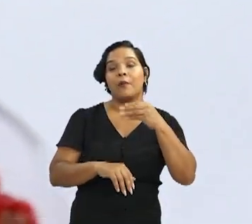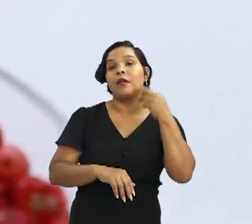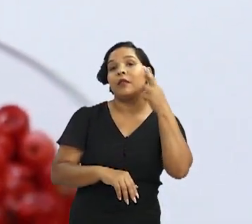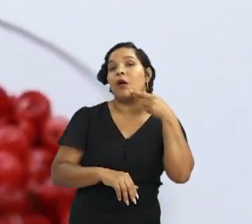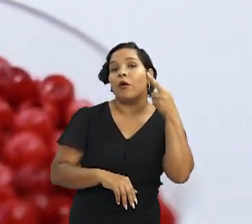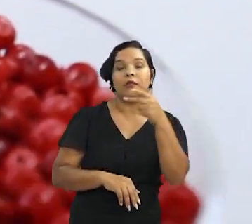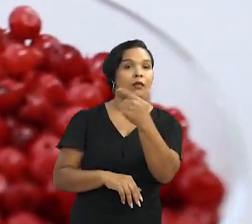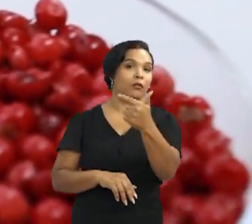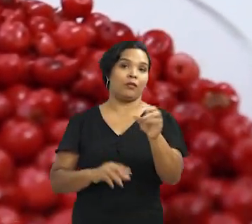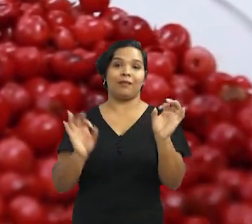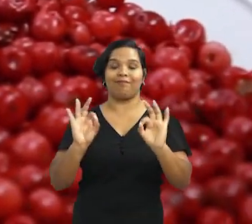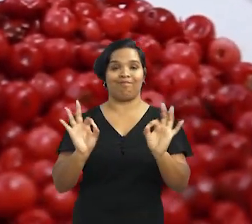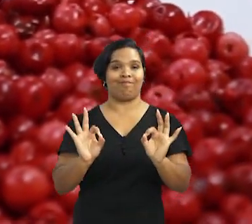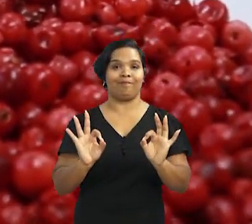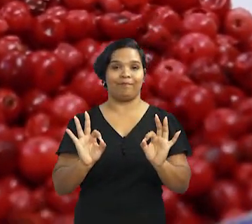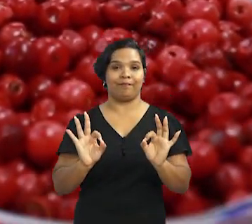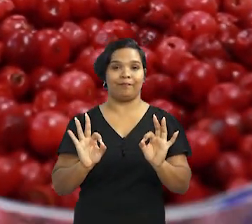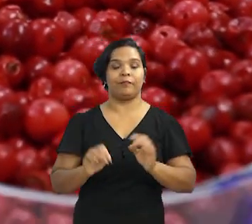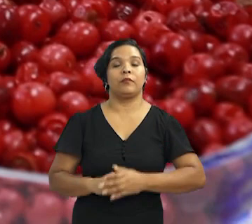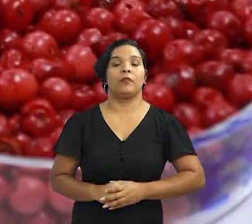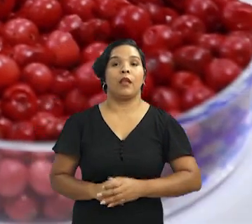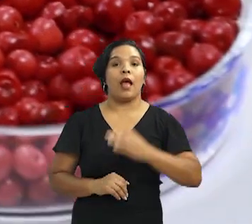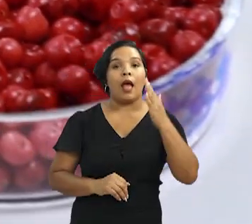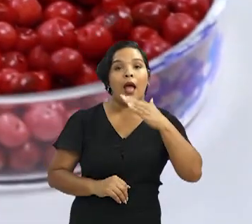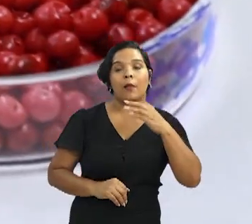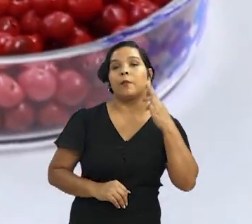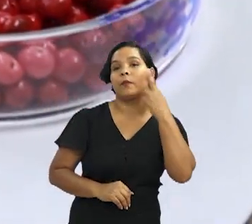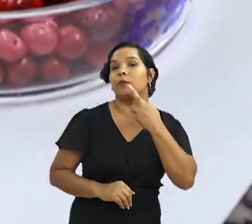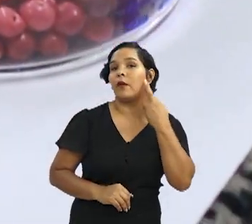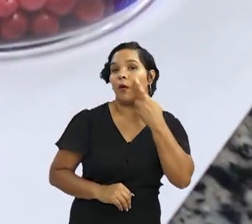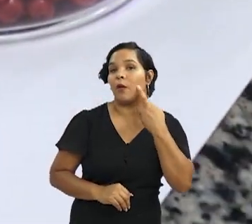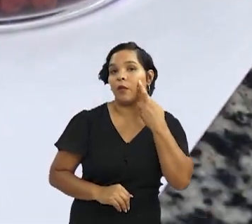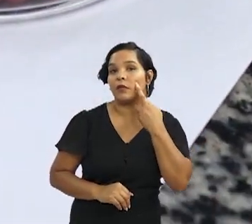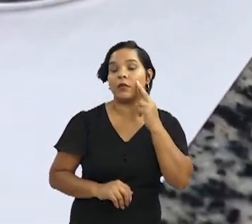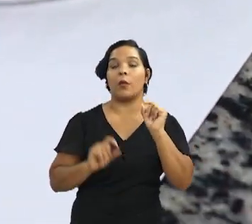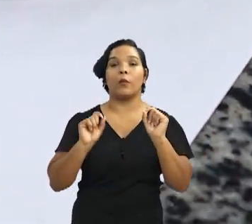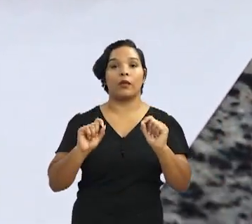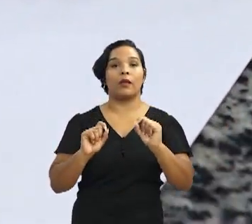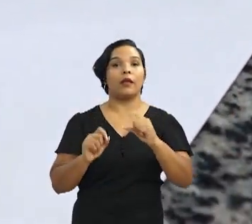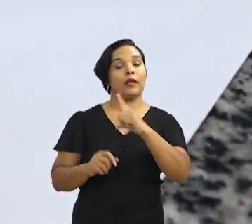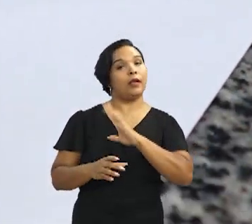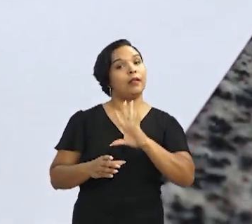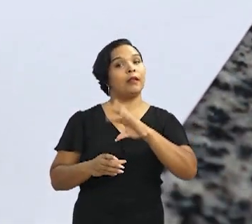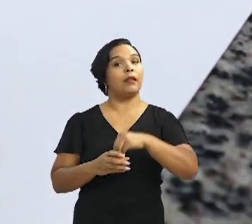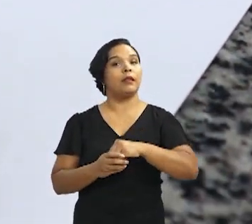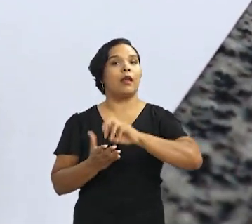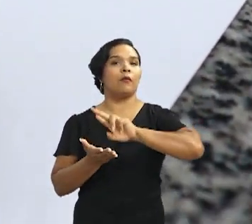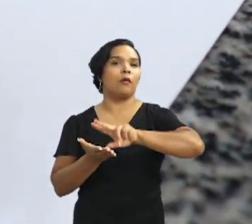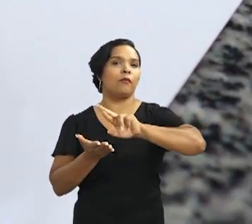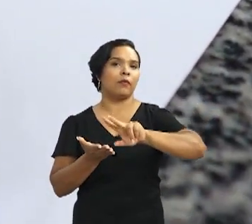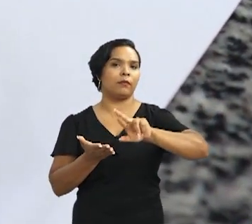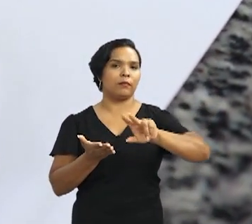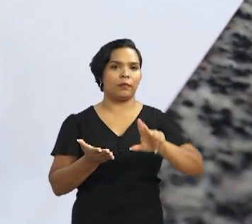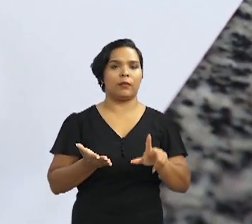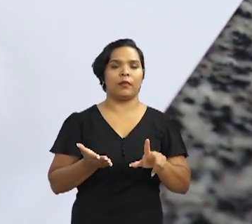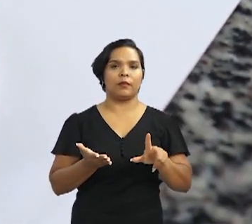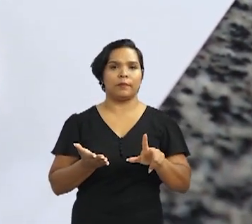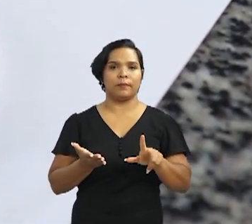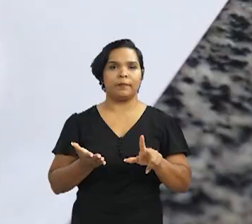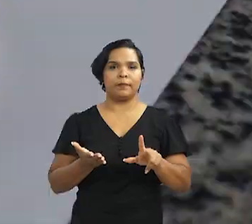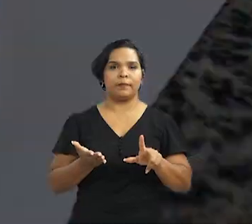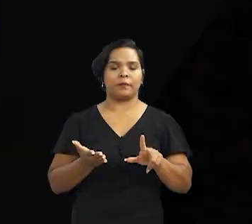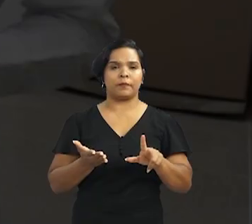que de fato é uma falsa pimenta, a gente não tem. A pimenta rosa, ela possui uma